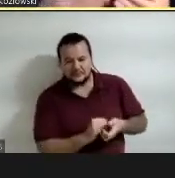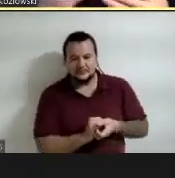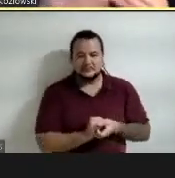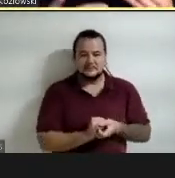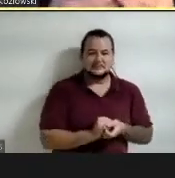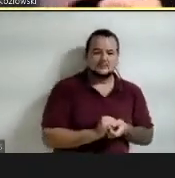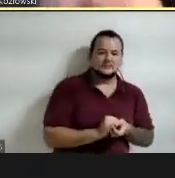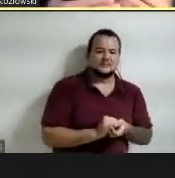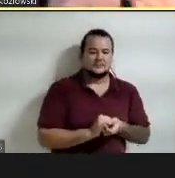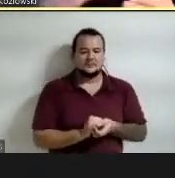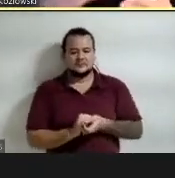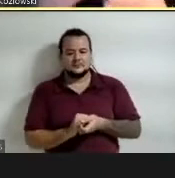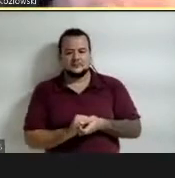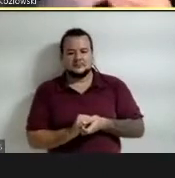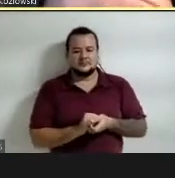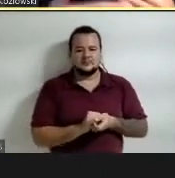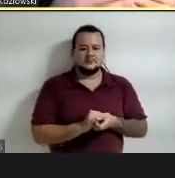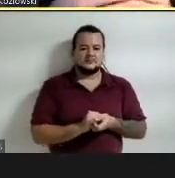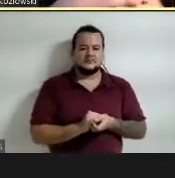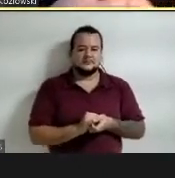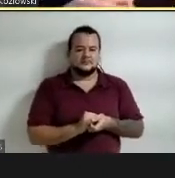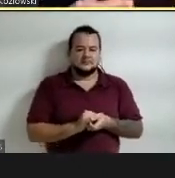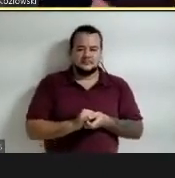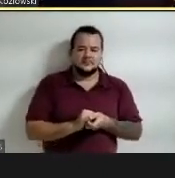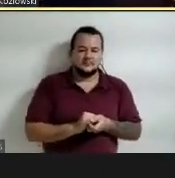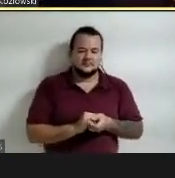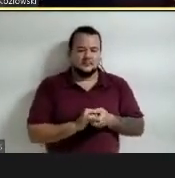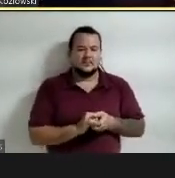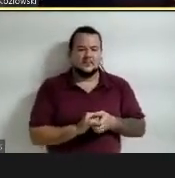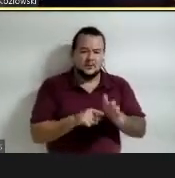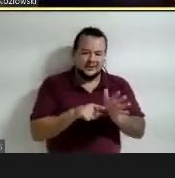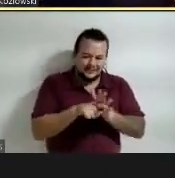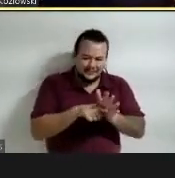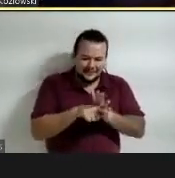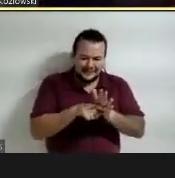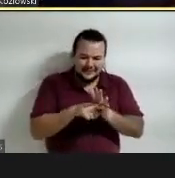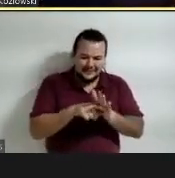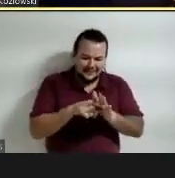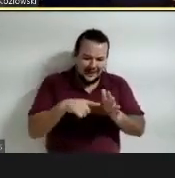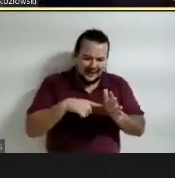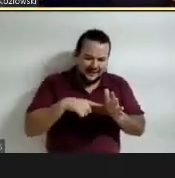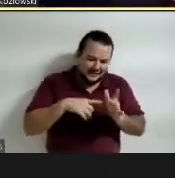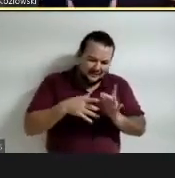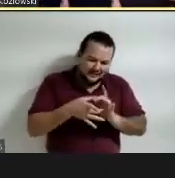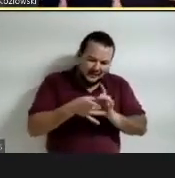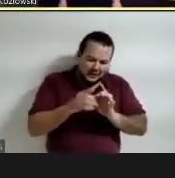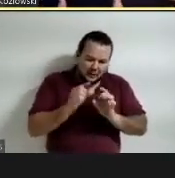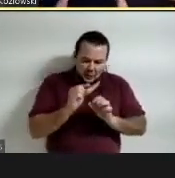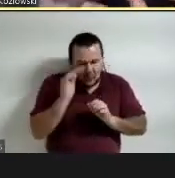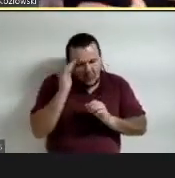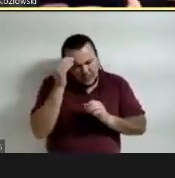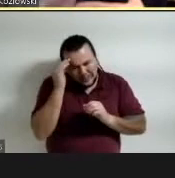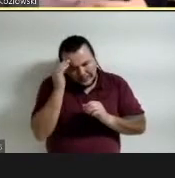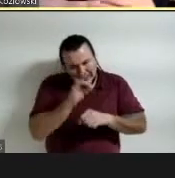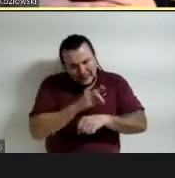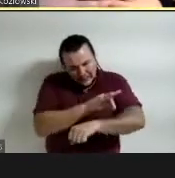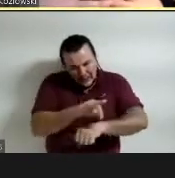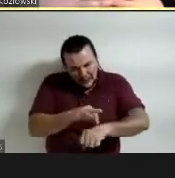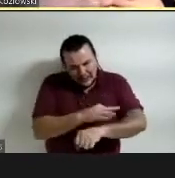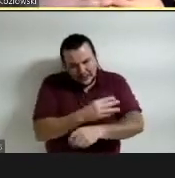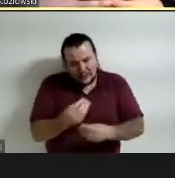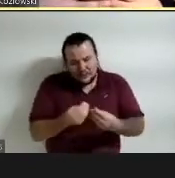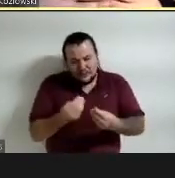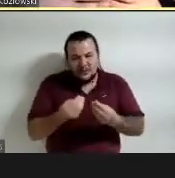essa pesquisa, ela pluga um pouco nessa ideia de entender a arquitetura como a possibilidade de mediar